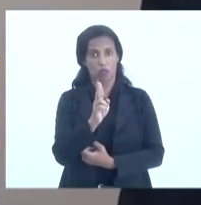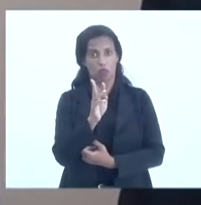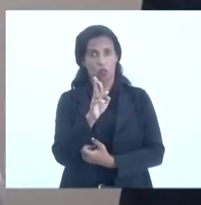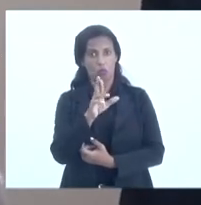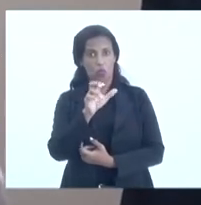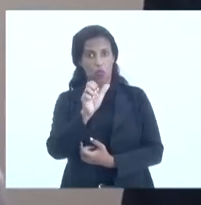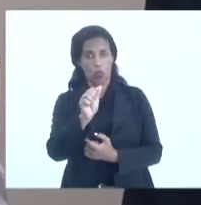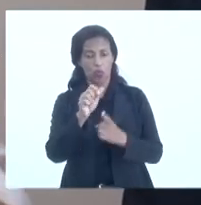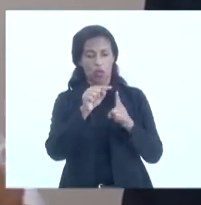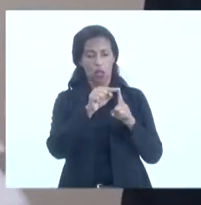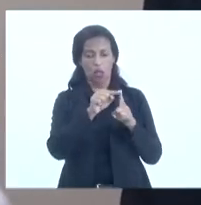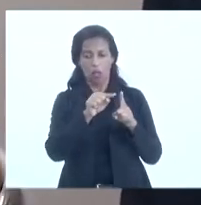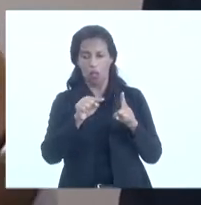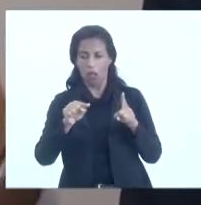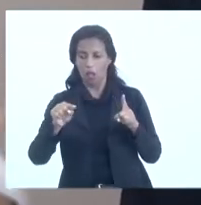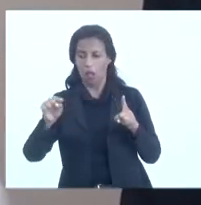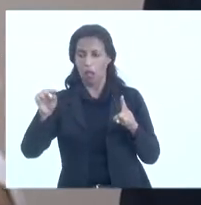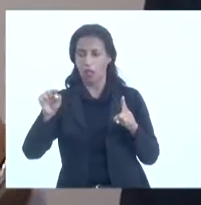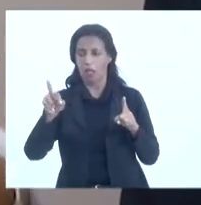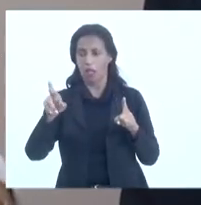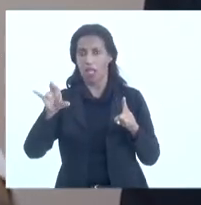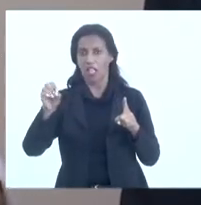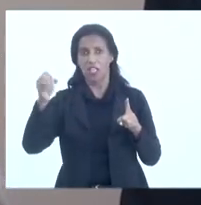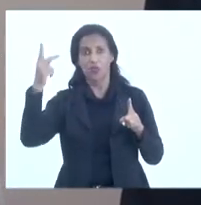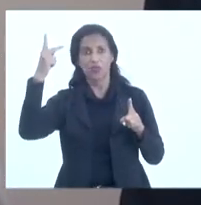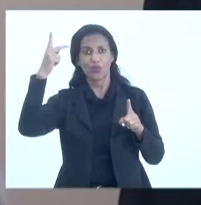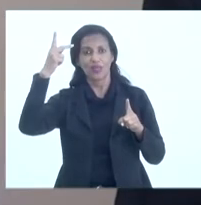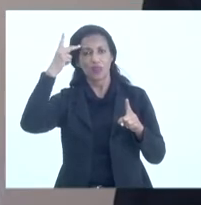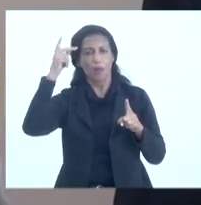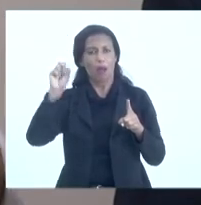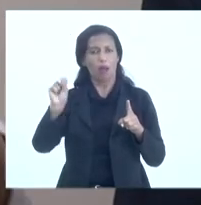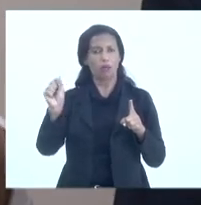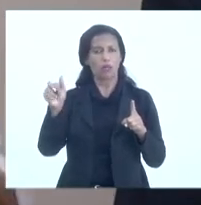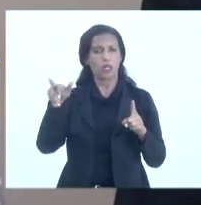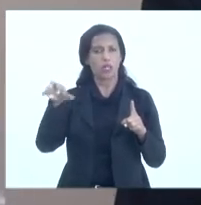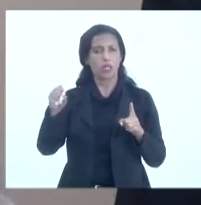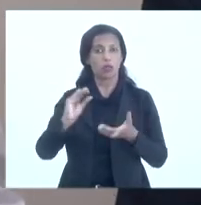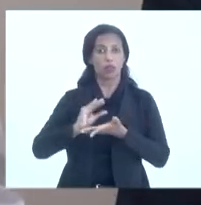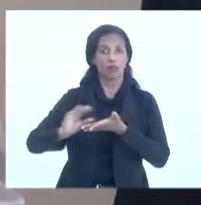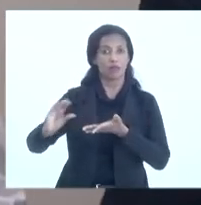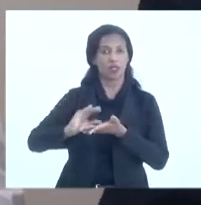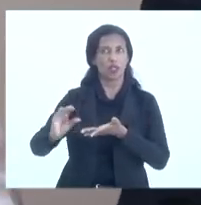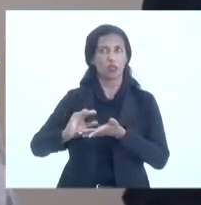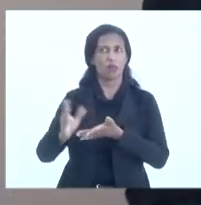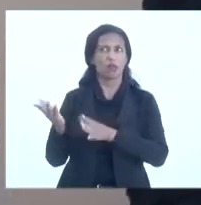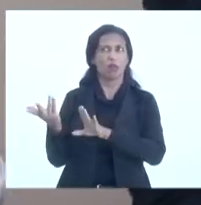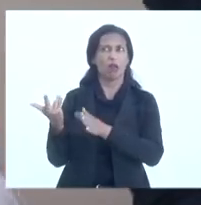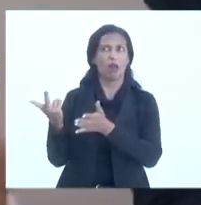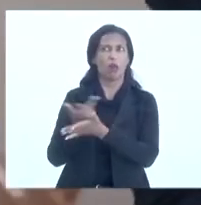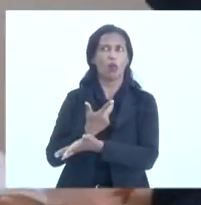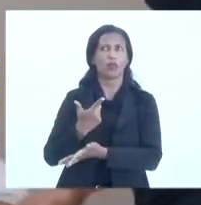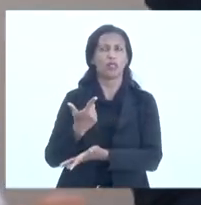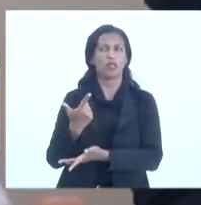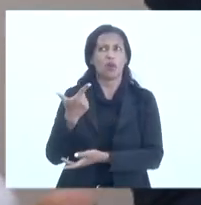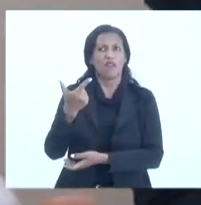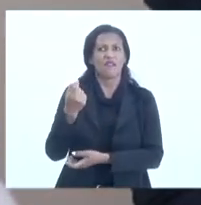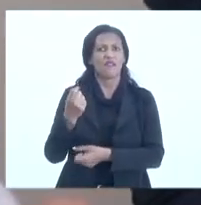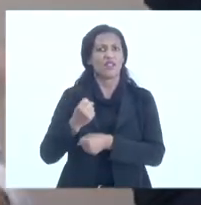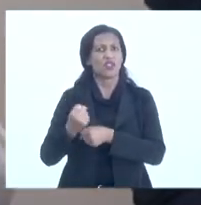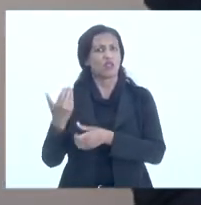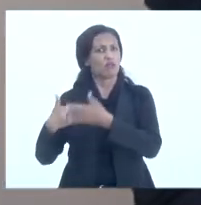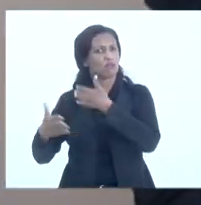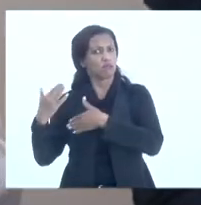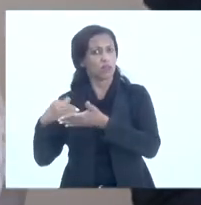a Rio Santos, uma estrada que está precária. O último investimento ali foi de 2002, vamos fazer 20 anos agora de